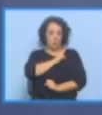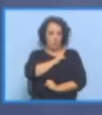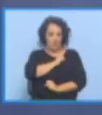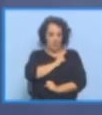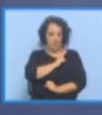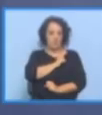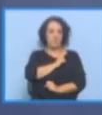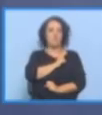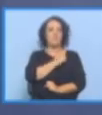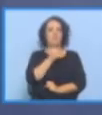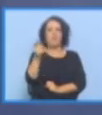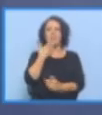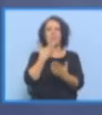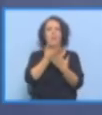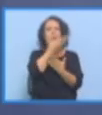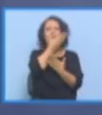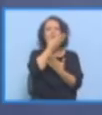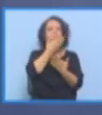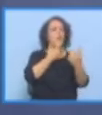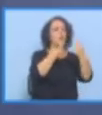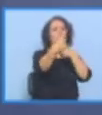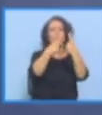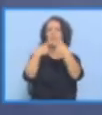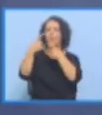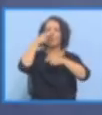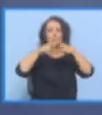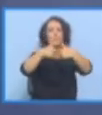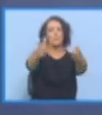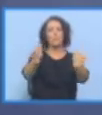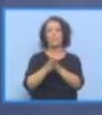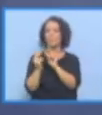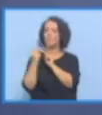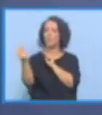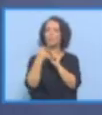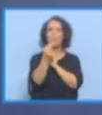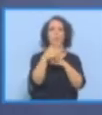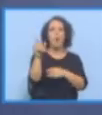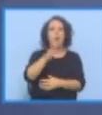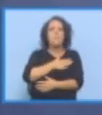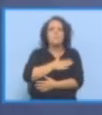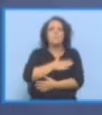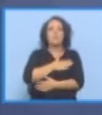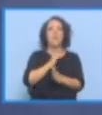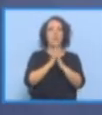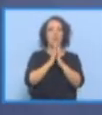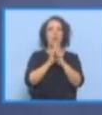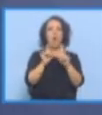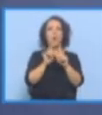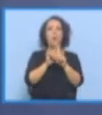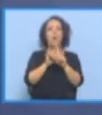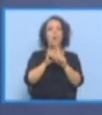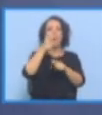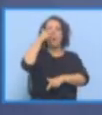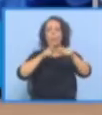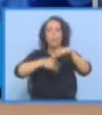dessa capacidade de fazer pontos com toda a gente e algo com toda a gente, era que ele amava a igreja como povo de Deus. Quer dizer, o povo de Deus era a